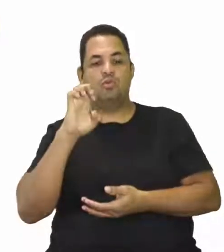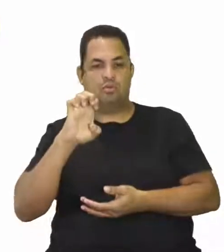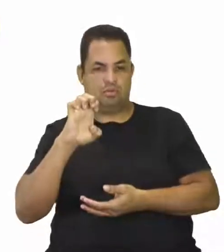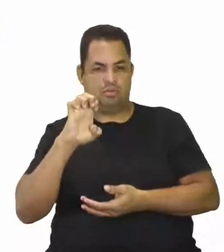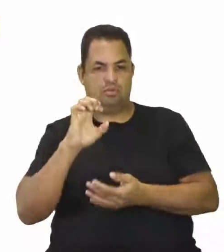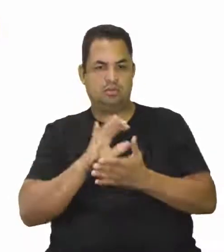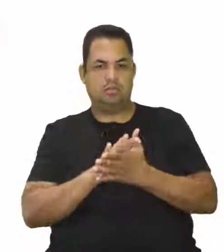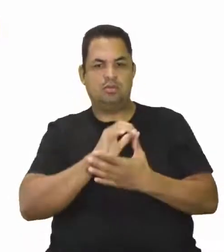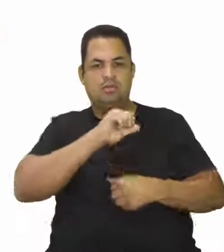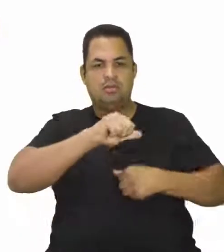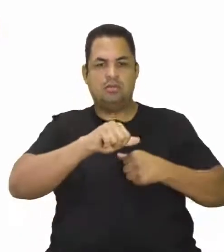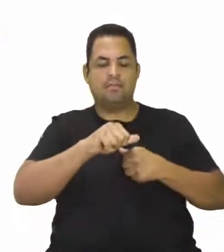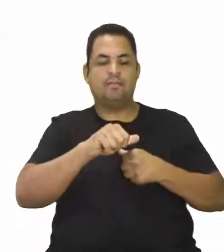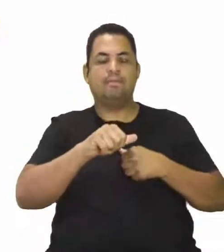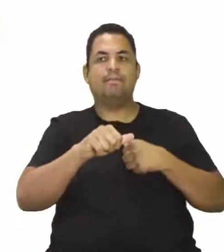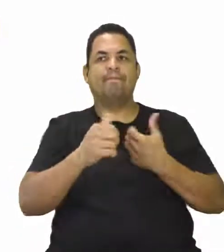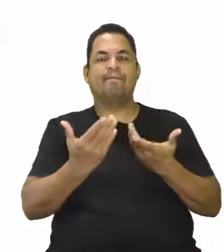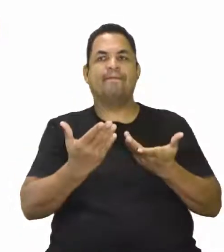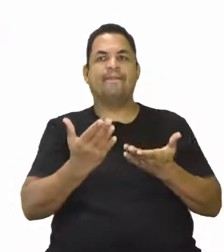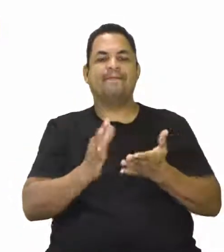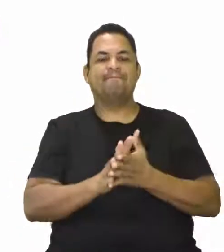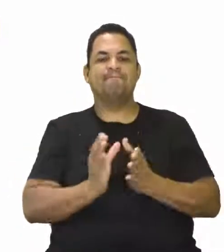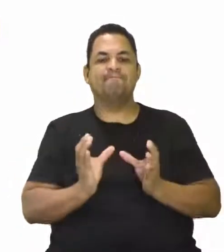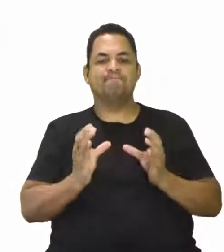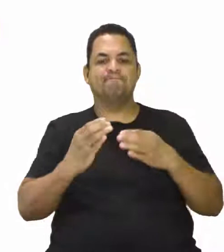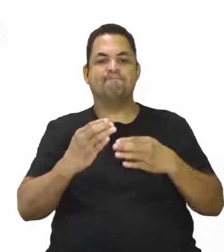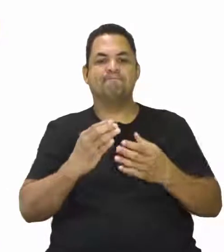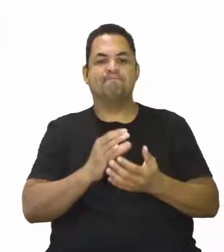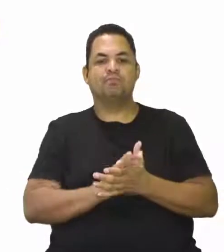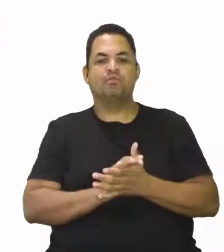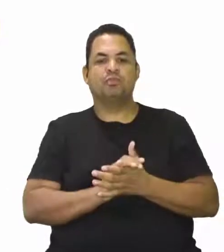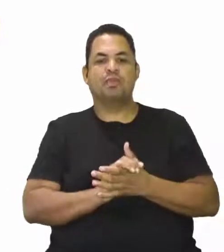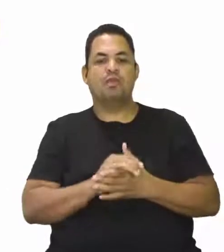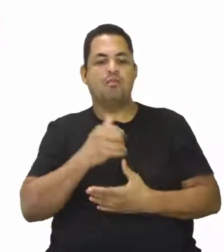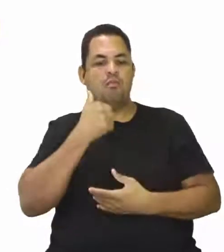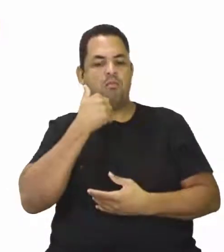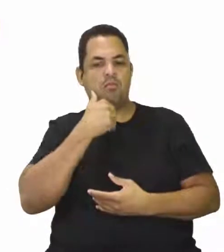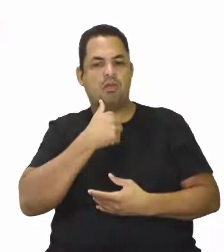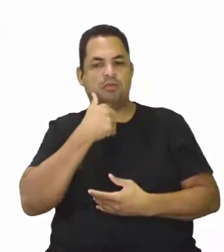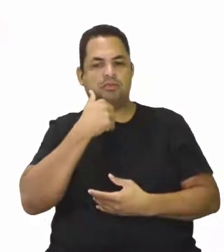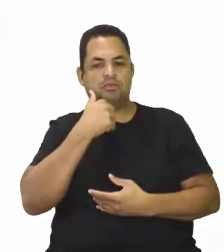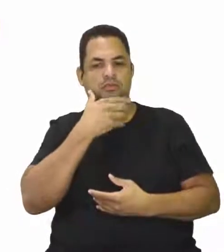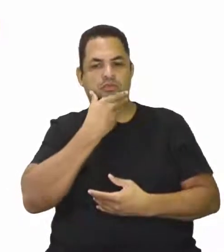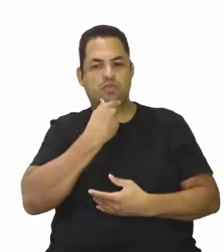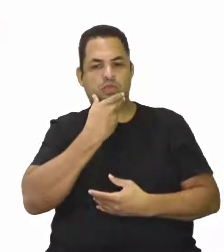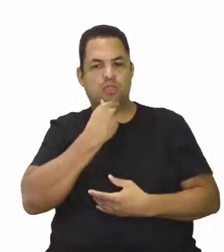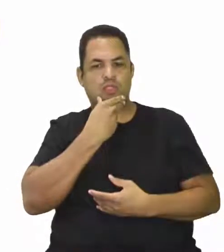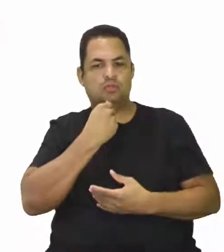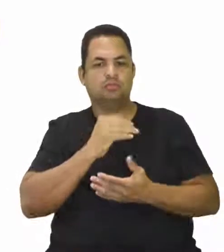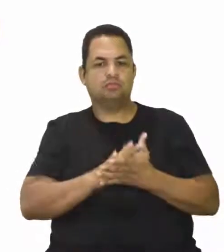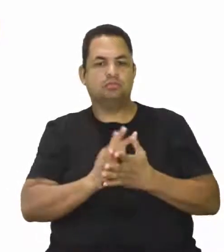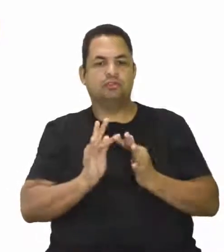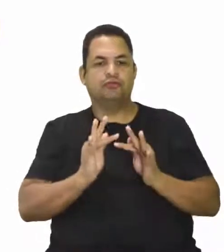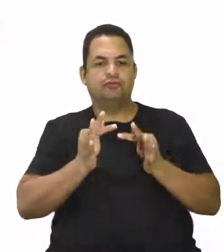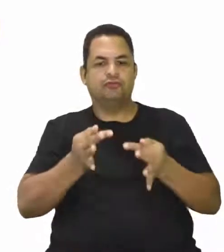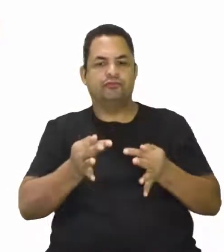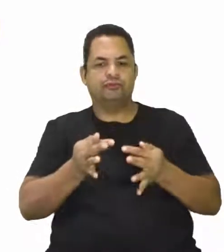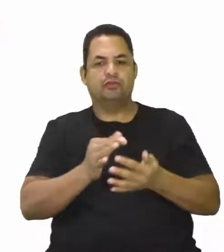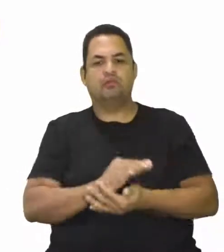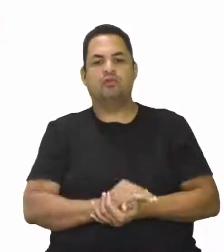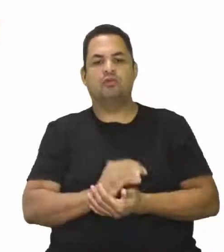e, elas são pertencentes ao gênero masculino. E aquelas que são terminadas